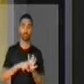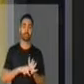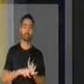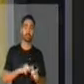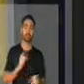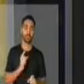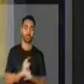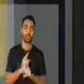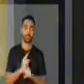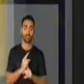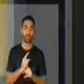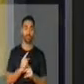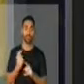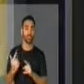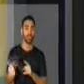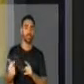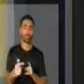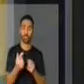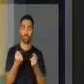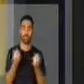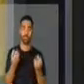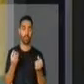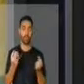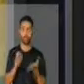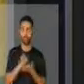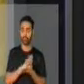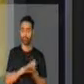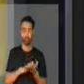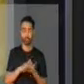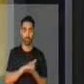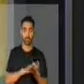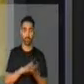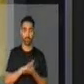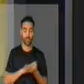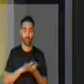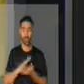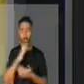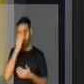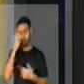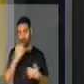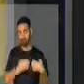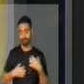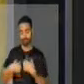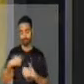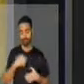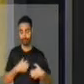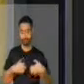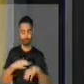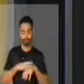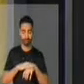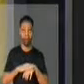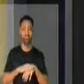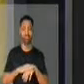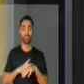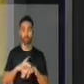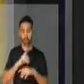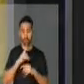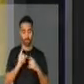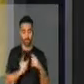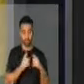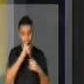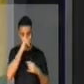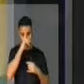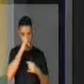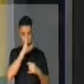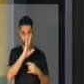diagnóstico. A falta de informação é uma grande angústia do paciente. Ele sai de um posto de saúde com uma indicação para um procedimento sem